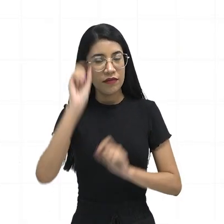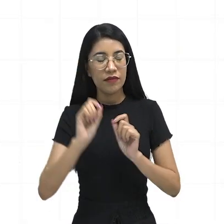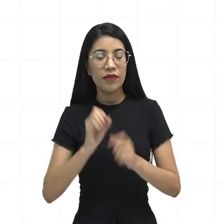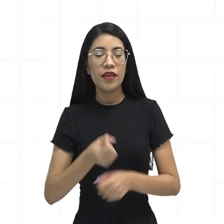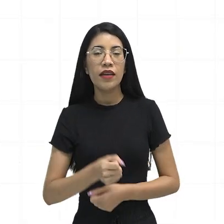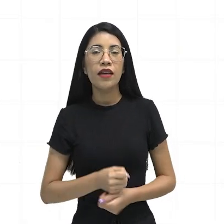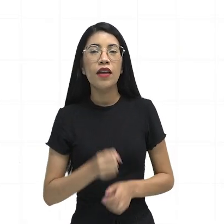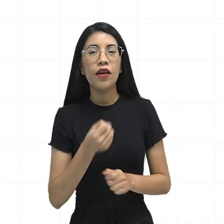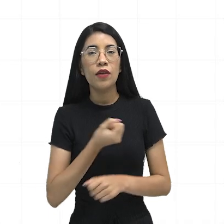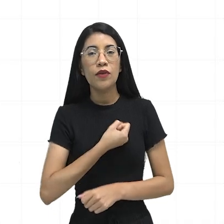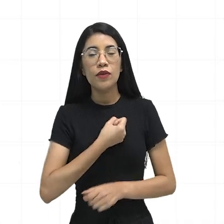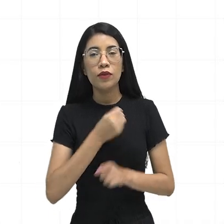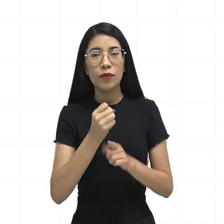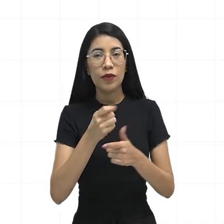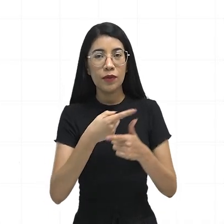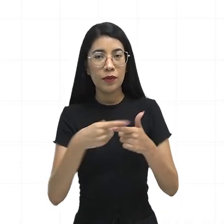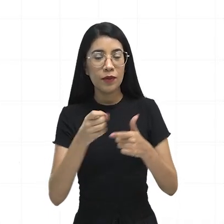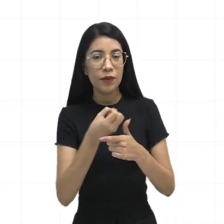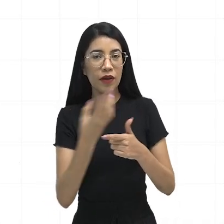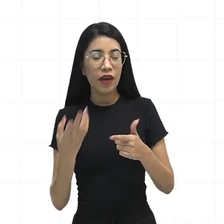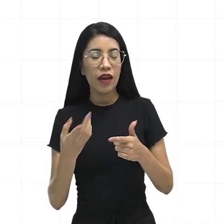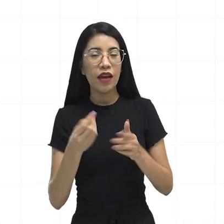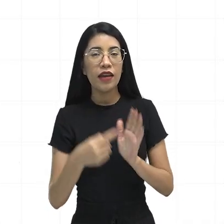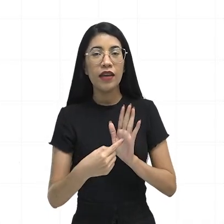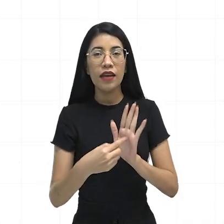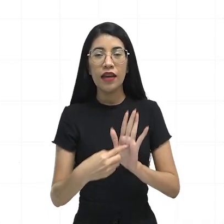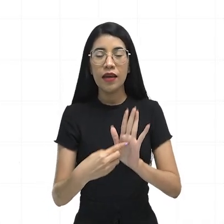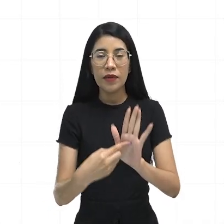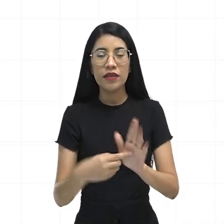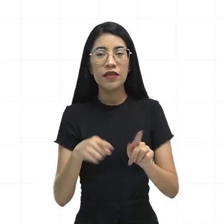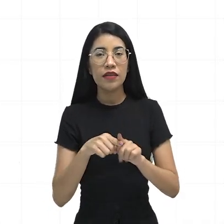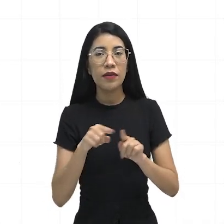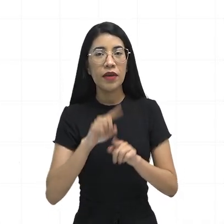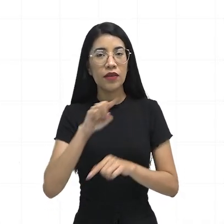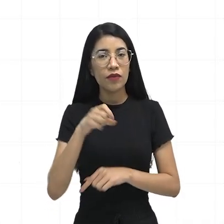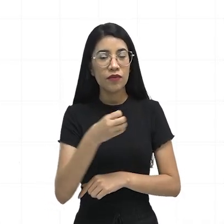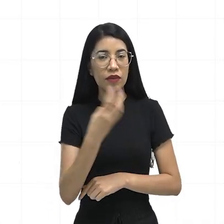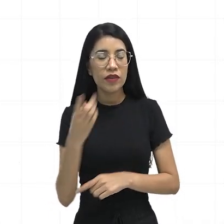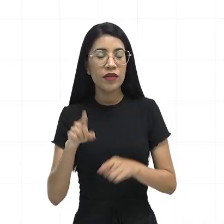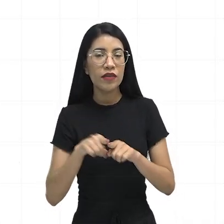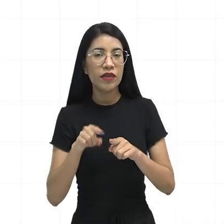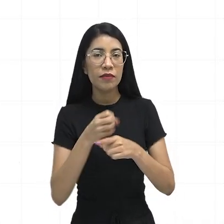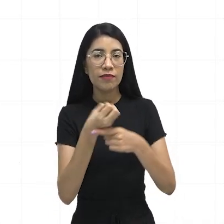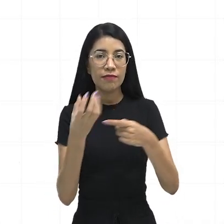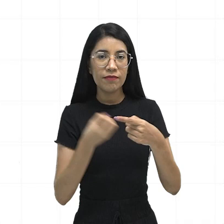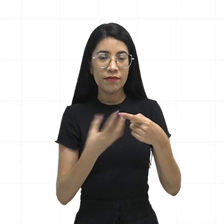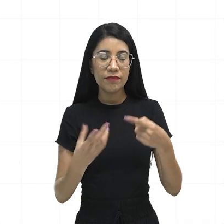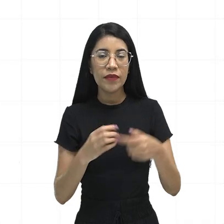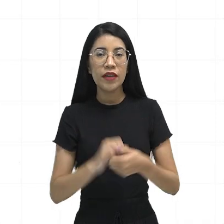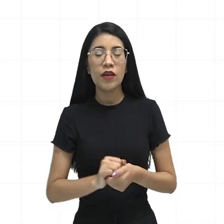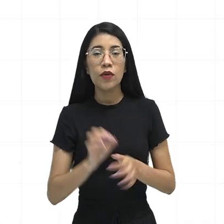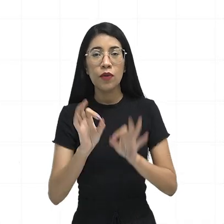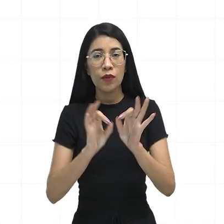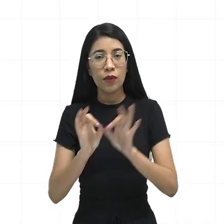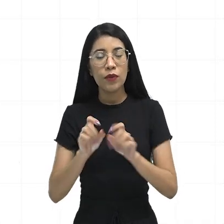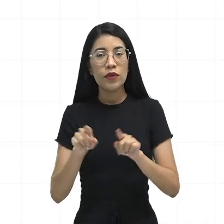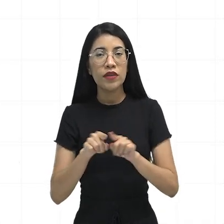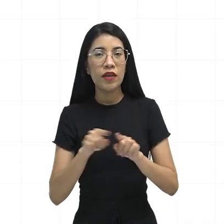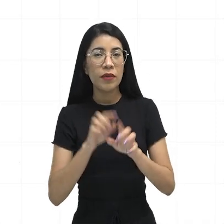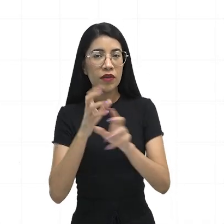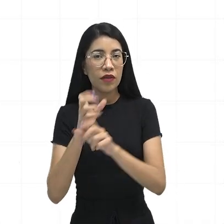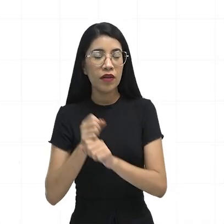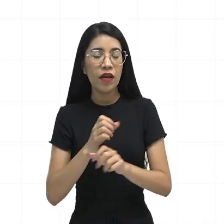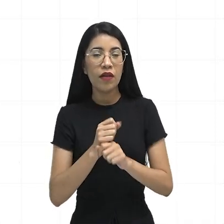conhecimento, números racionais, na representação fracionária e na decimal, usos, ordenação e associação